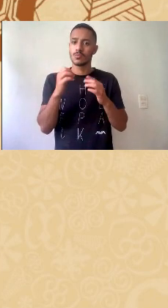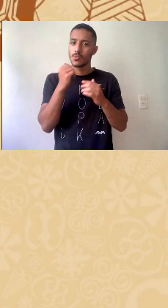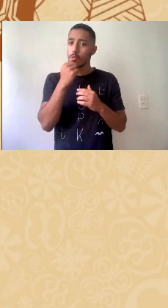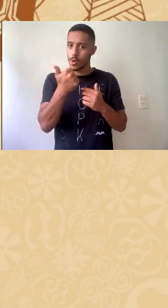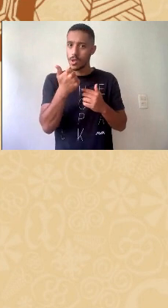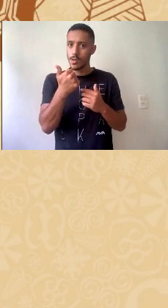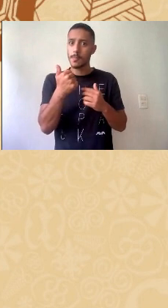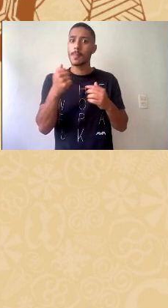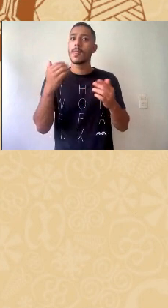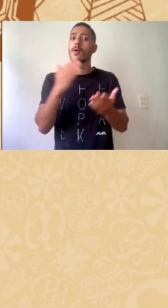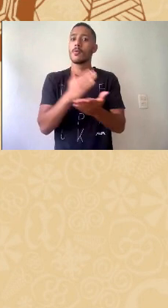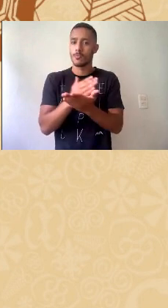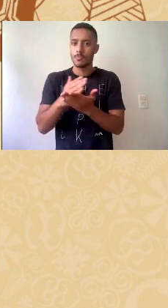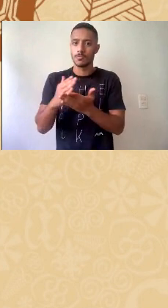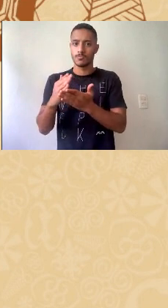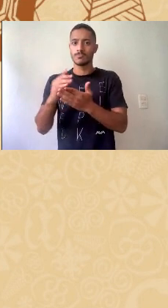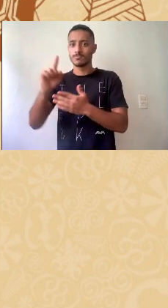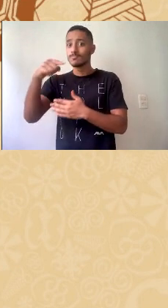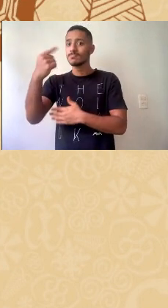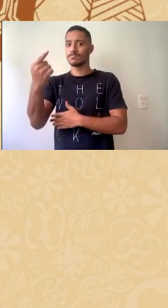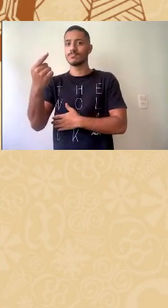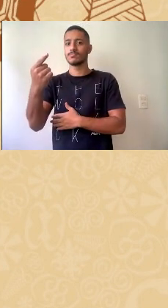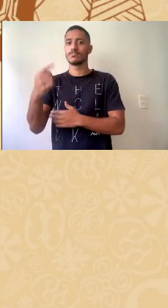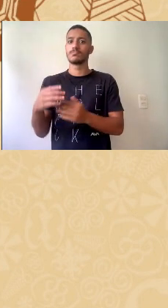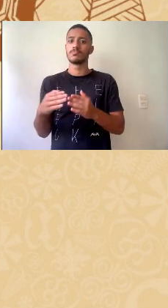próximos. Mari?